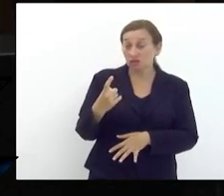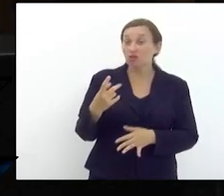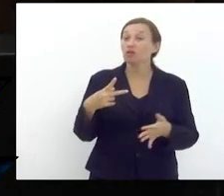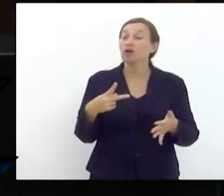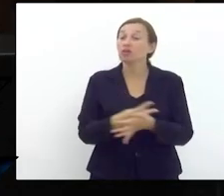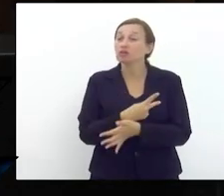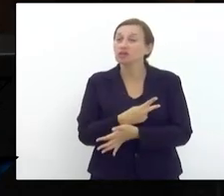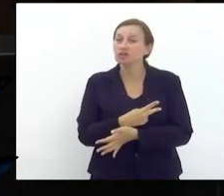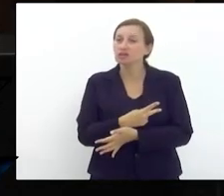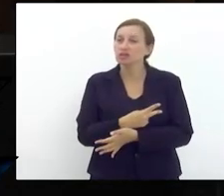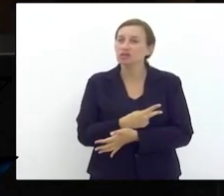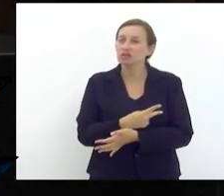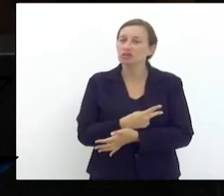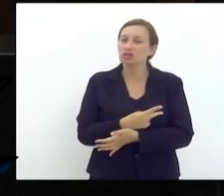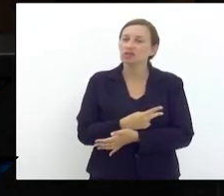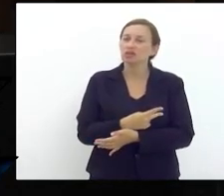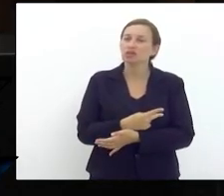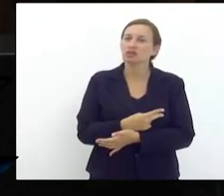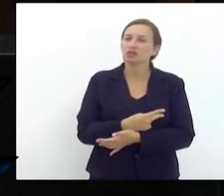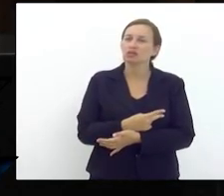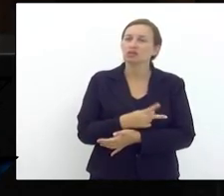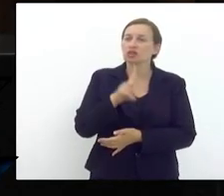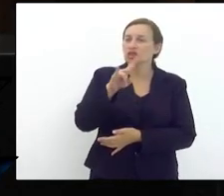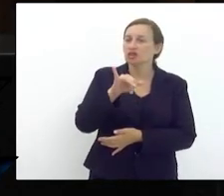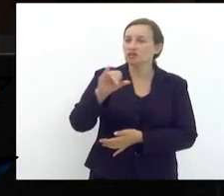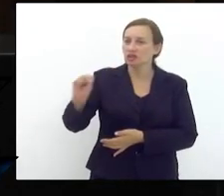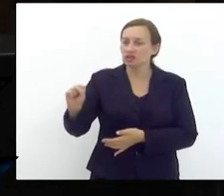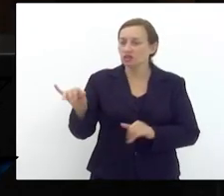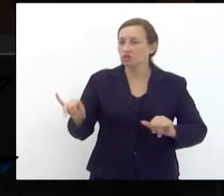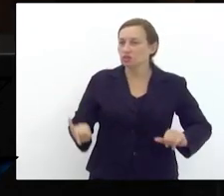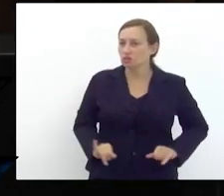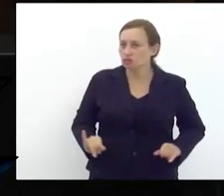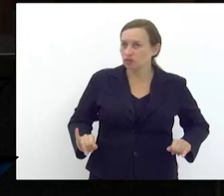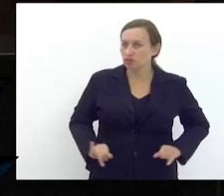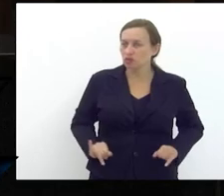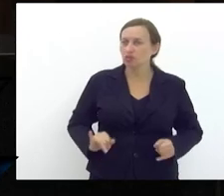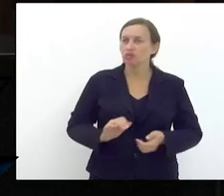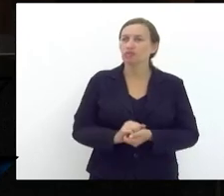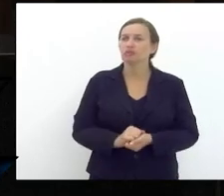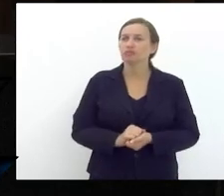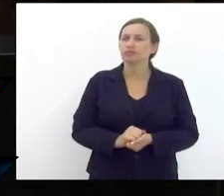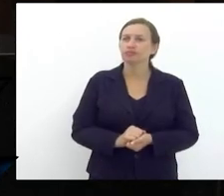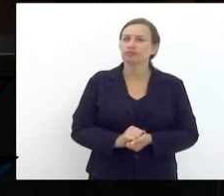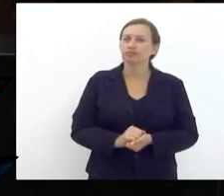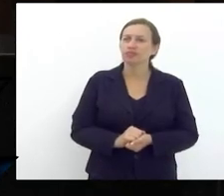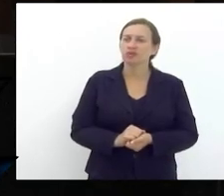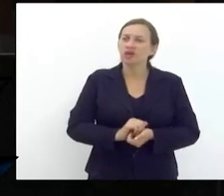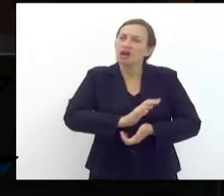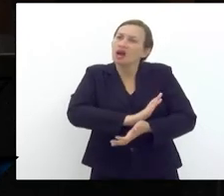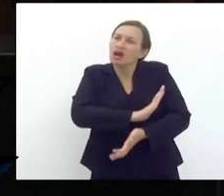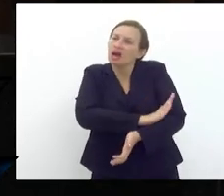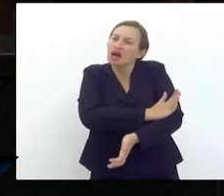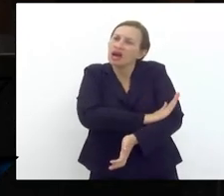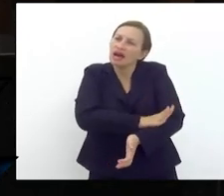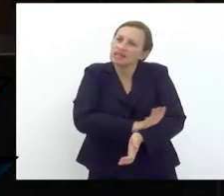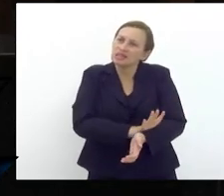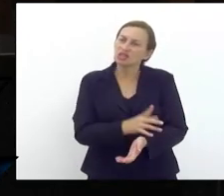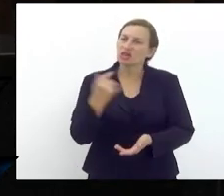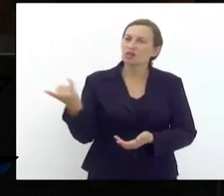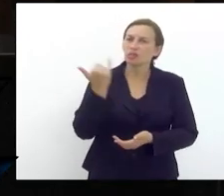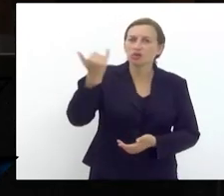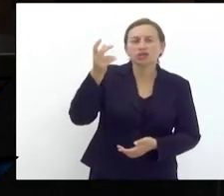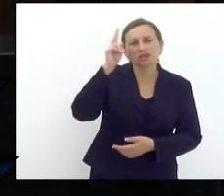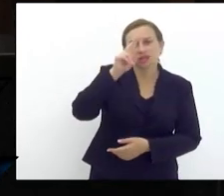que aconteceu com os ataques que Vinícius Juniores vem sofrido os ataques racistas é importante